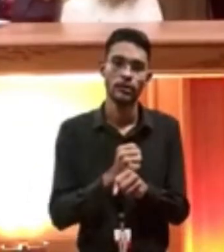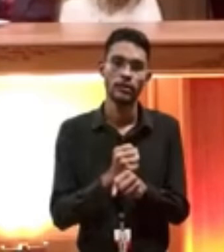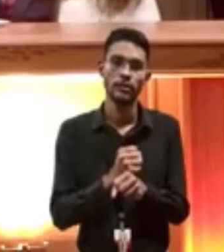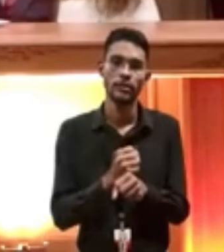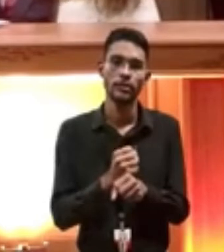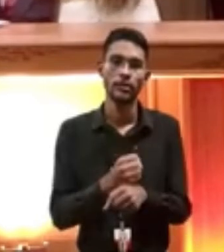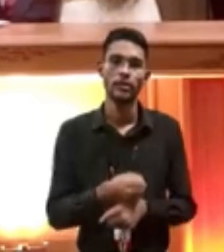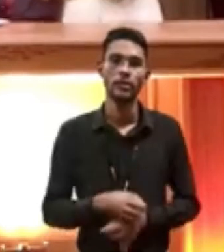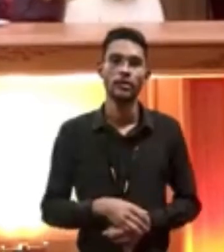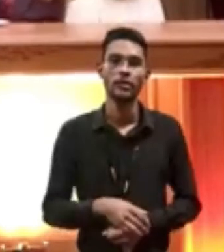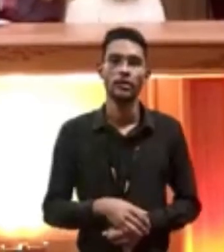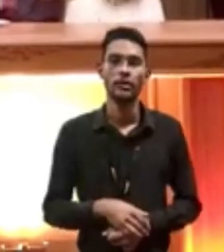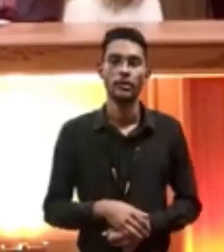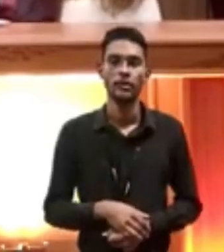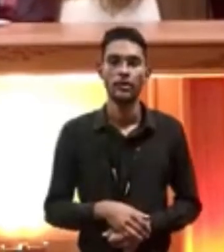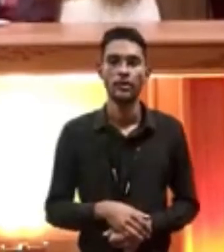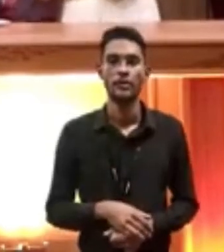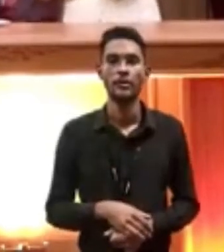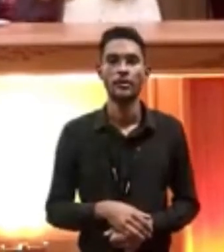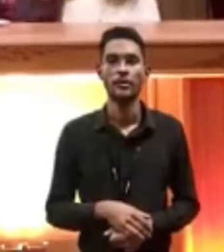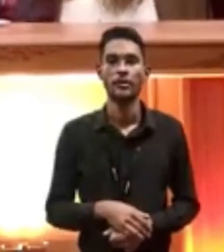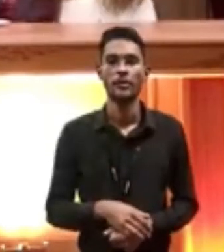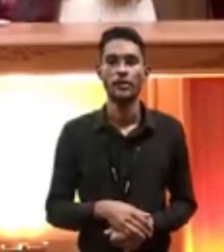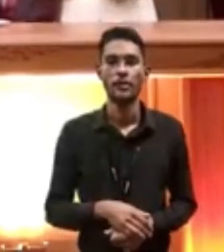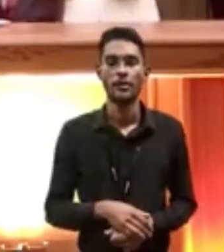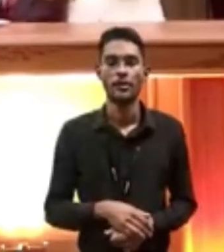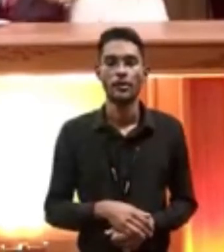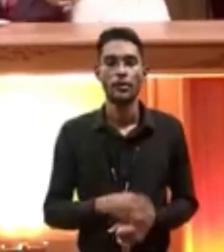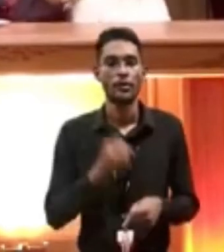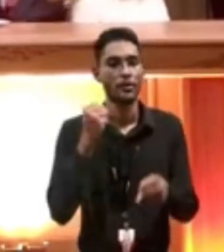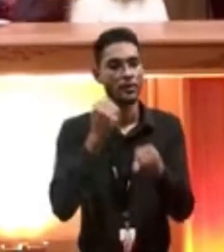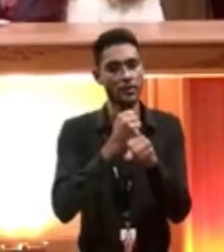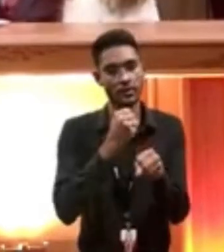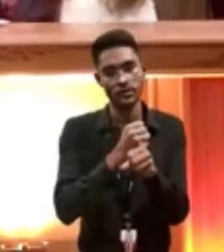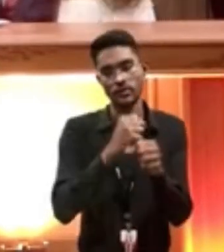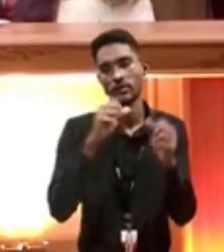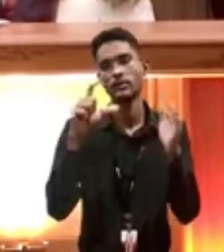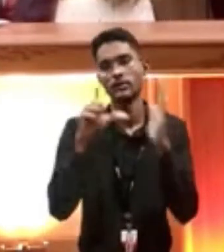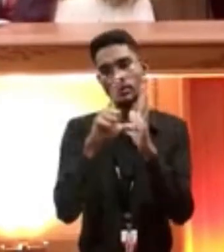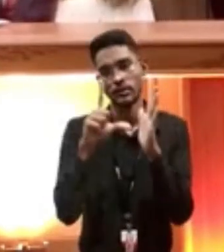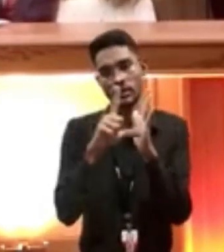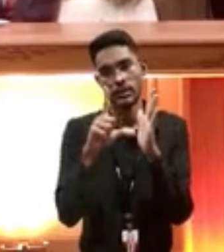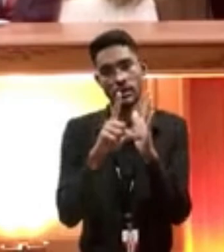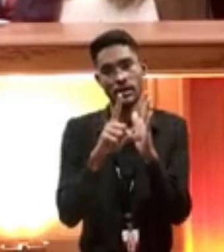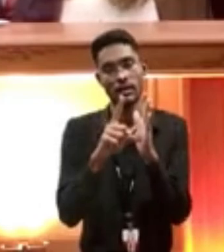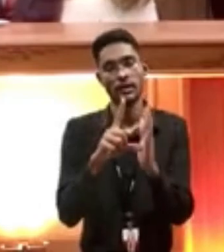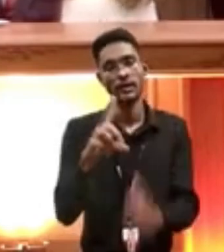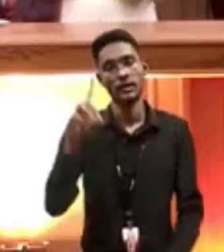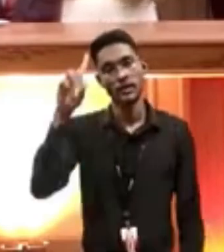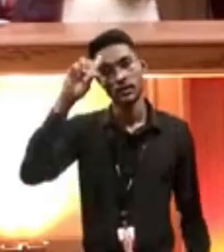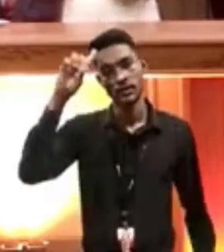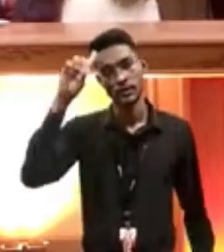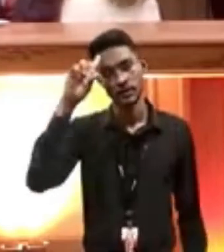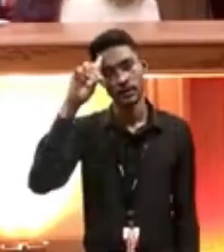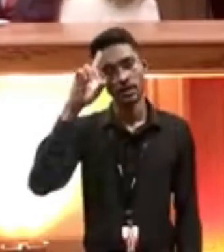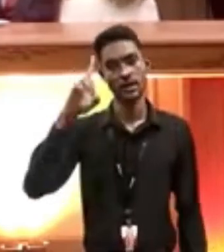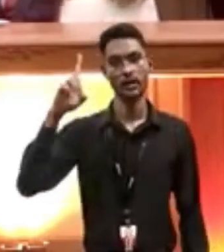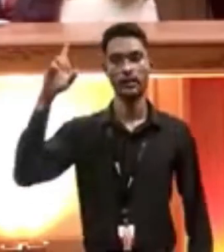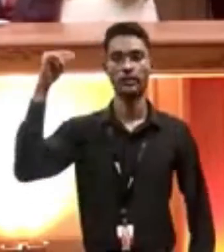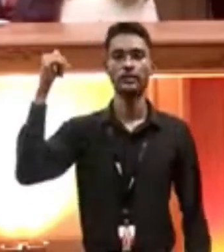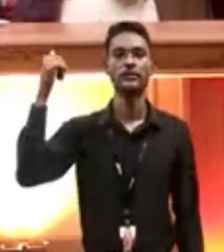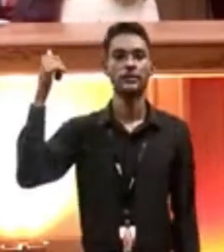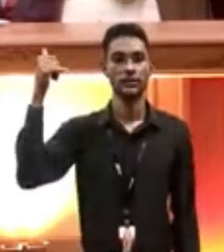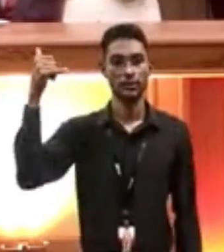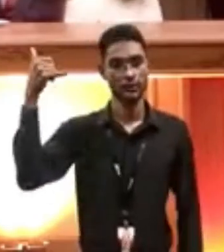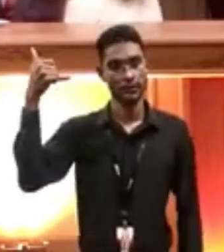casa, inaugurando o início da nossa loja. E naquele dia, pastor Aziel, Deus falou no meu coração e disse